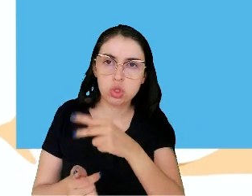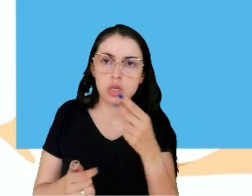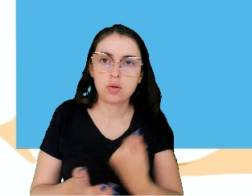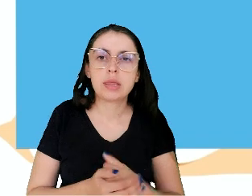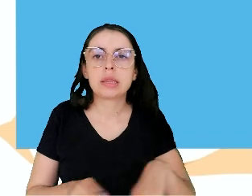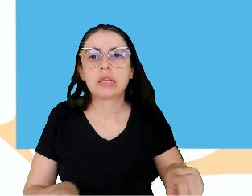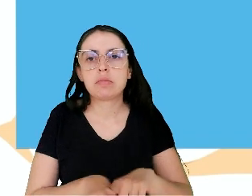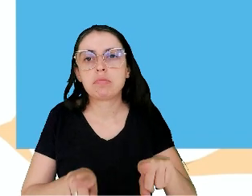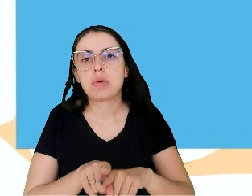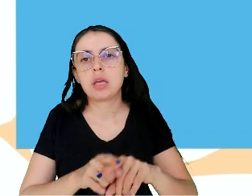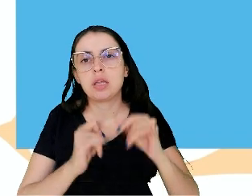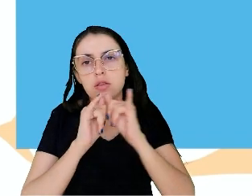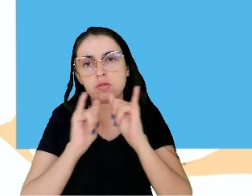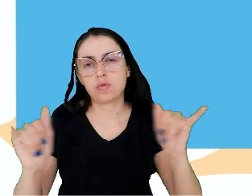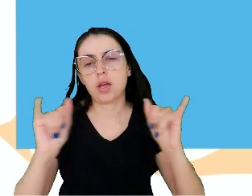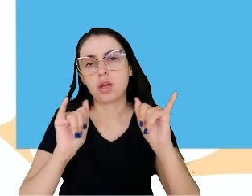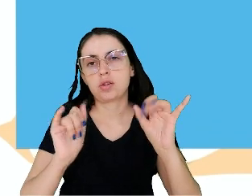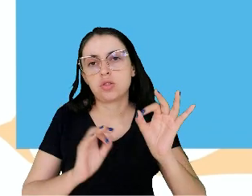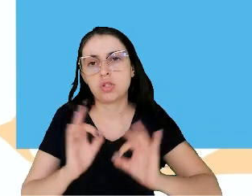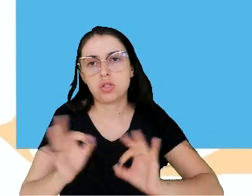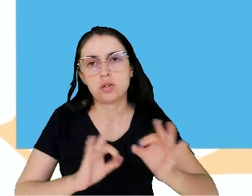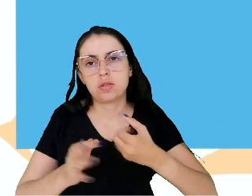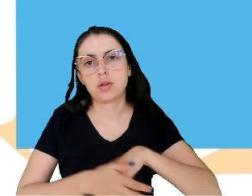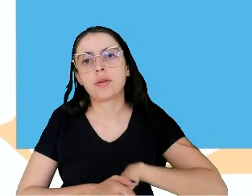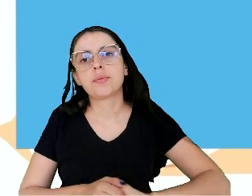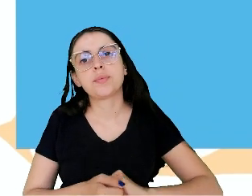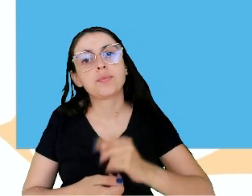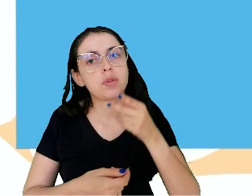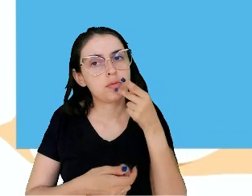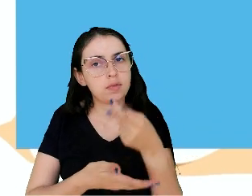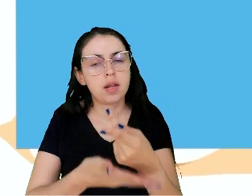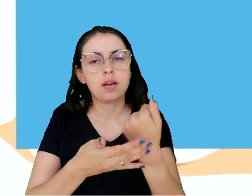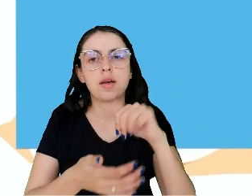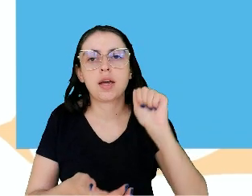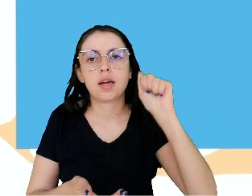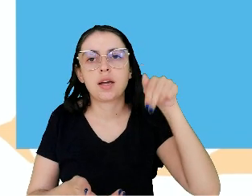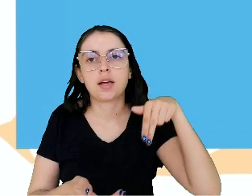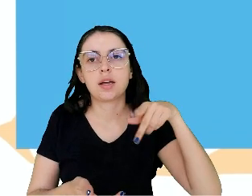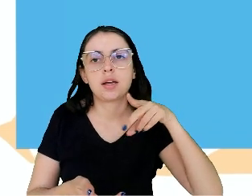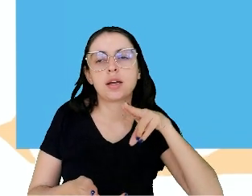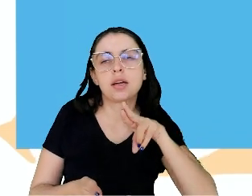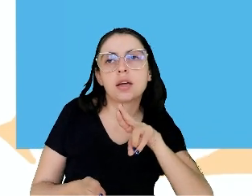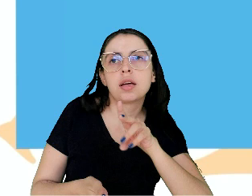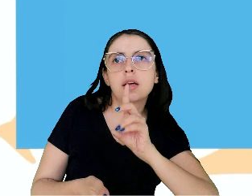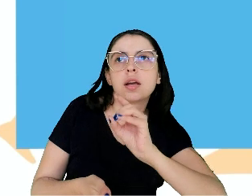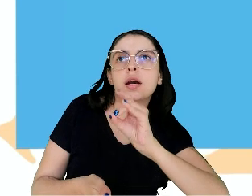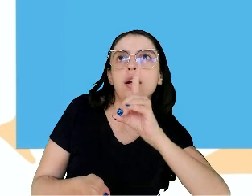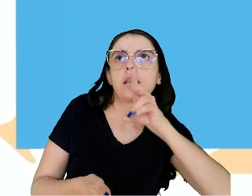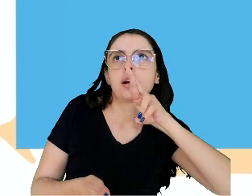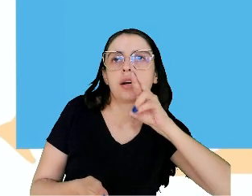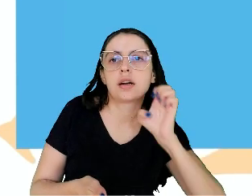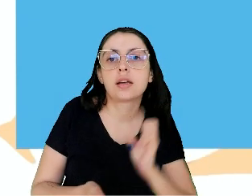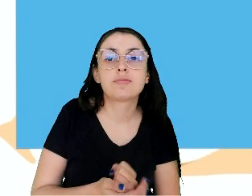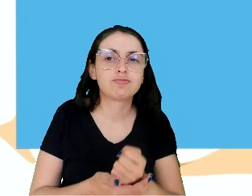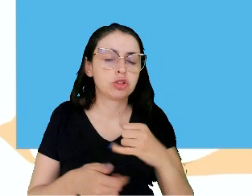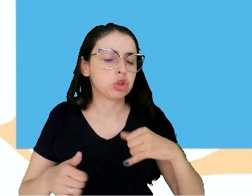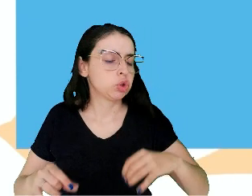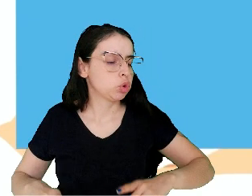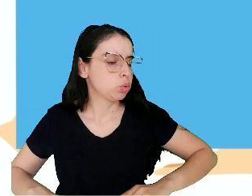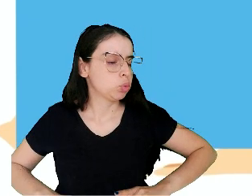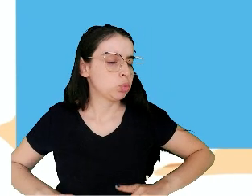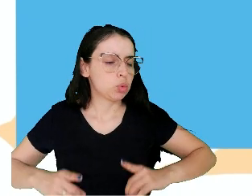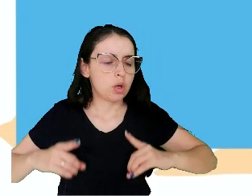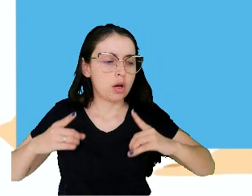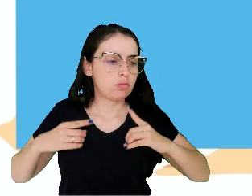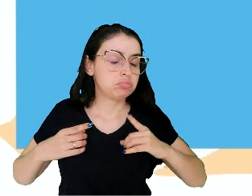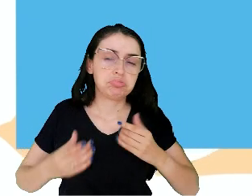nas áreas publicitária e editorial. Passo a palavra para o doutor André Arruda. Então, vamos começar aqui. É uma honra,